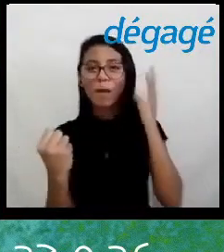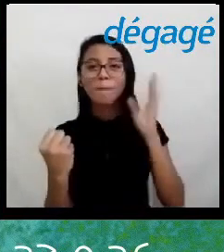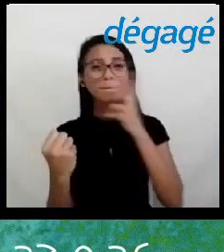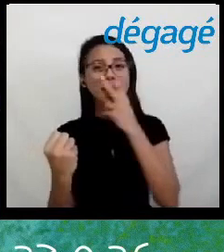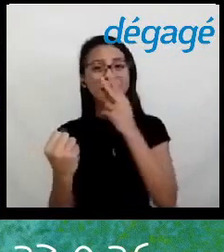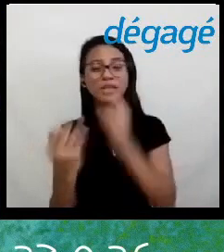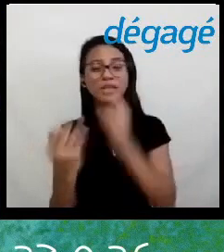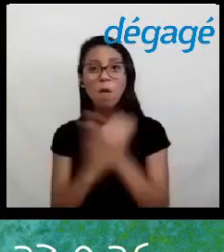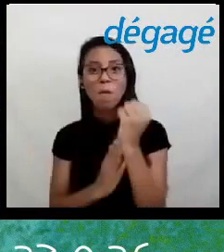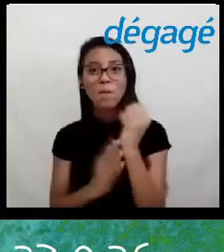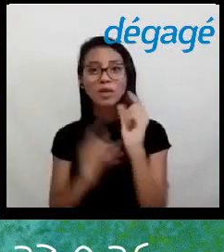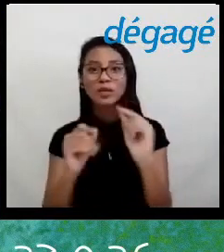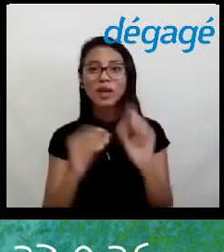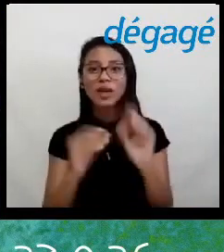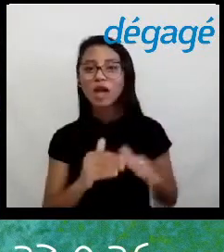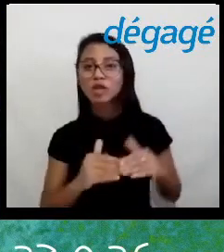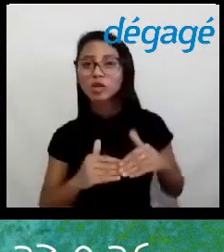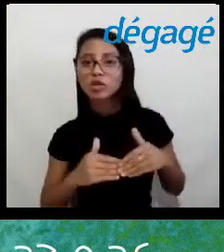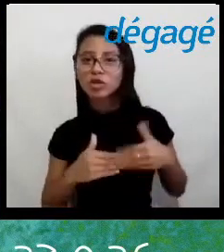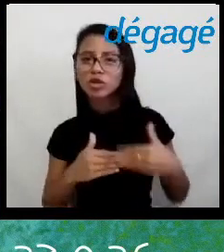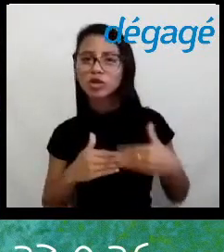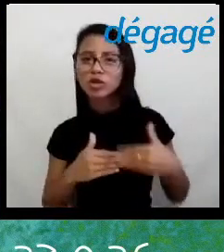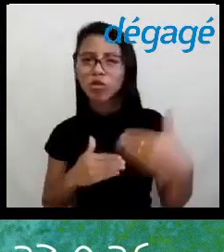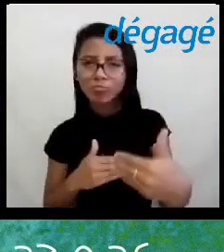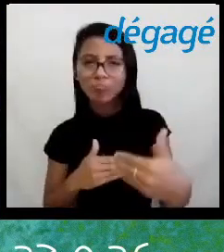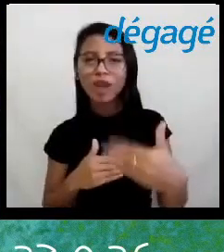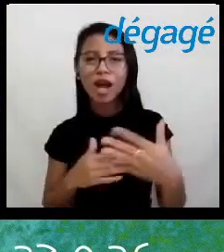que estaremos todos juntos.